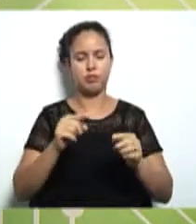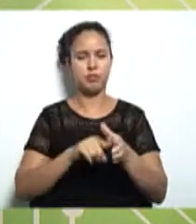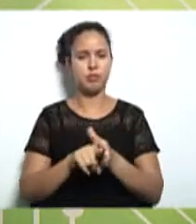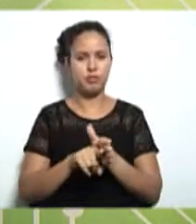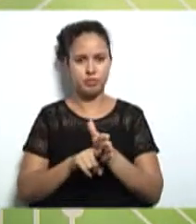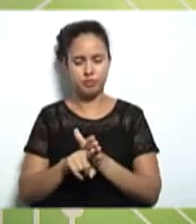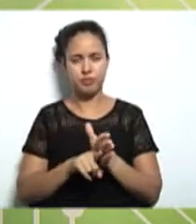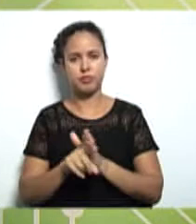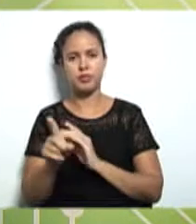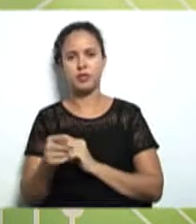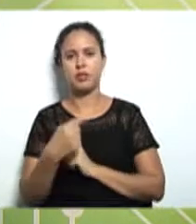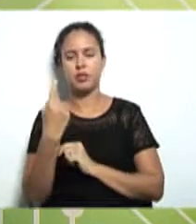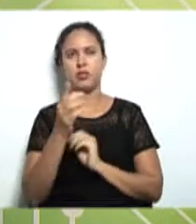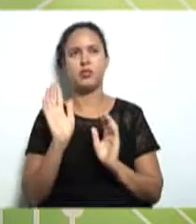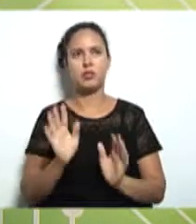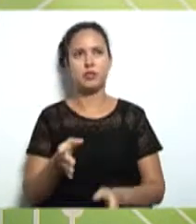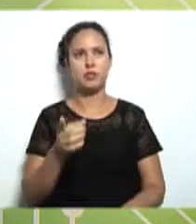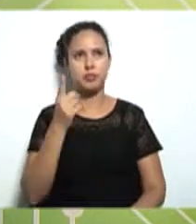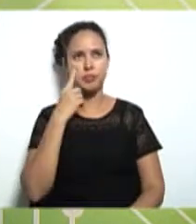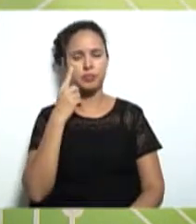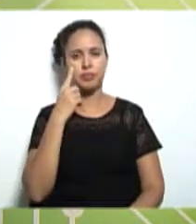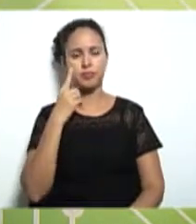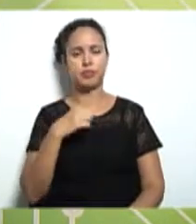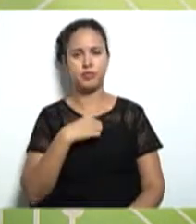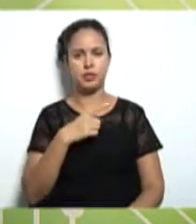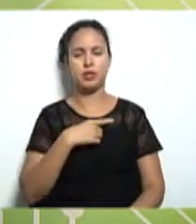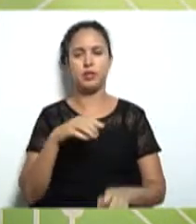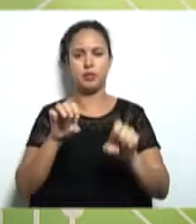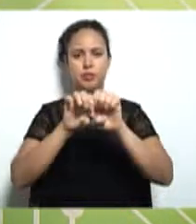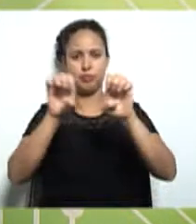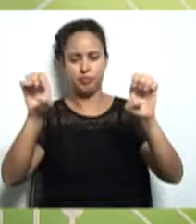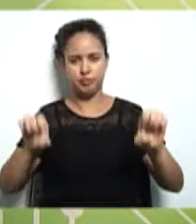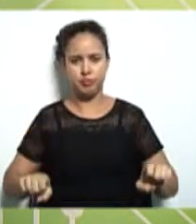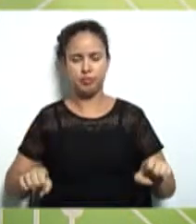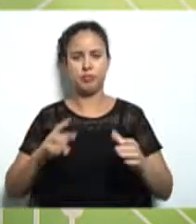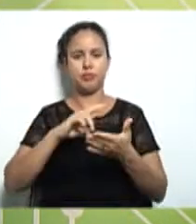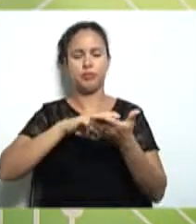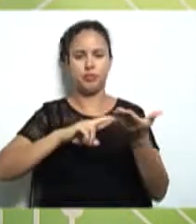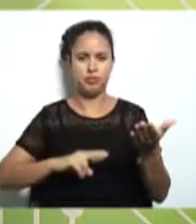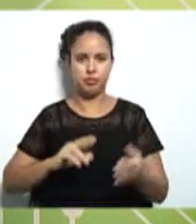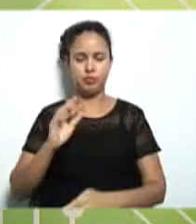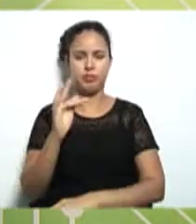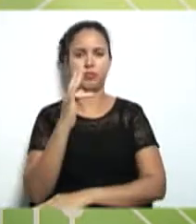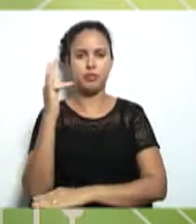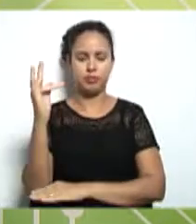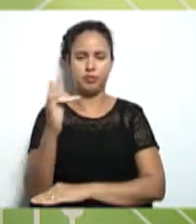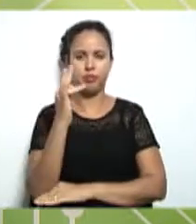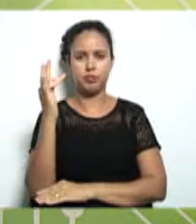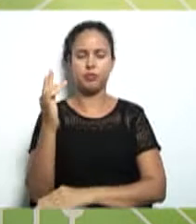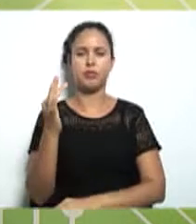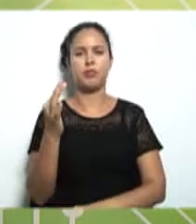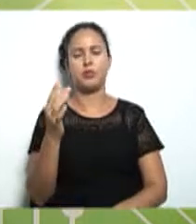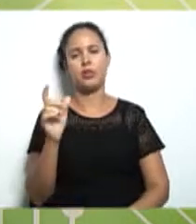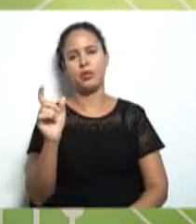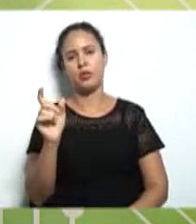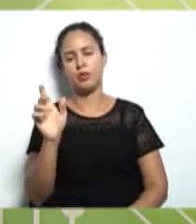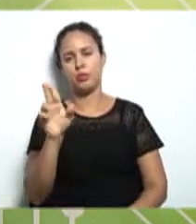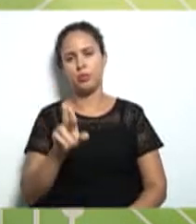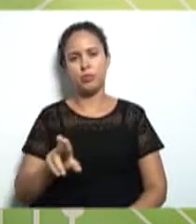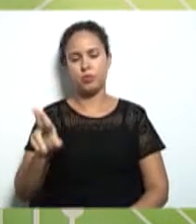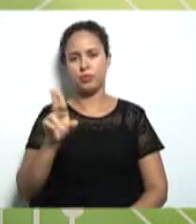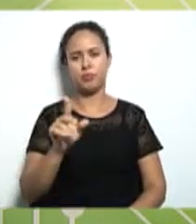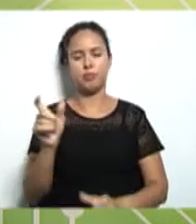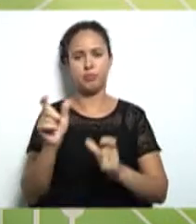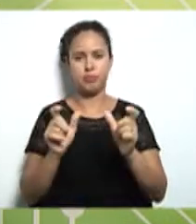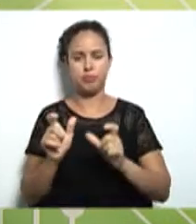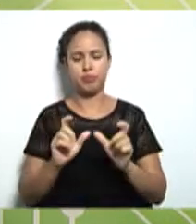científica, ela tem, toda essa estrutura, tem uma redação formal, né, que você utiliza de termos que são